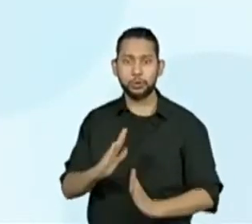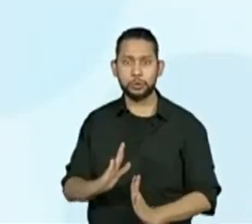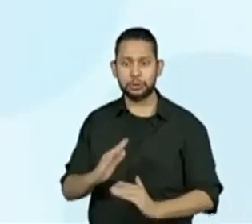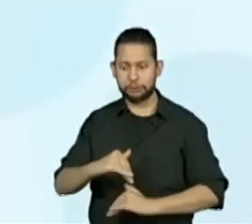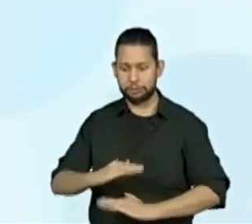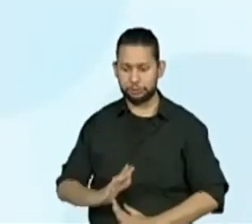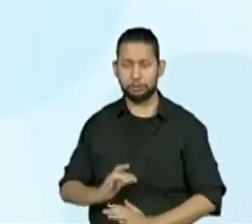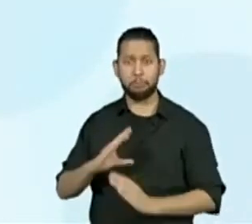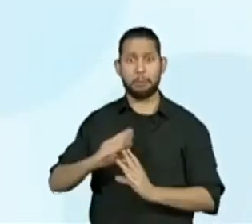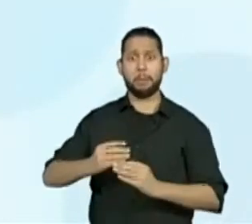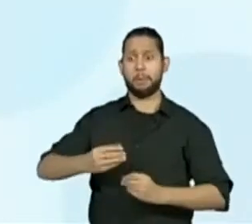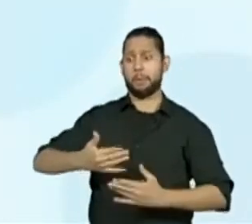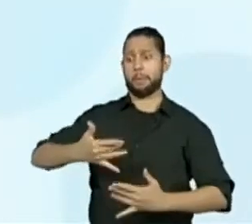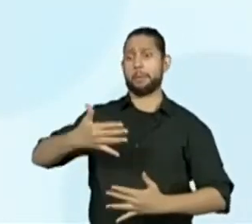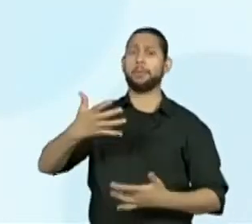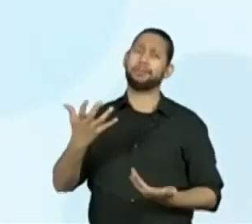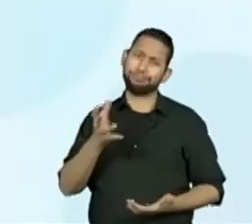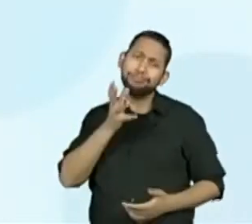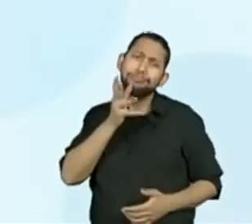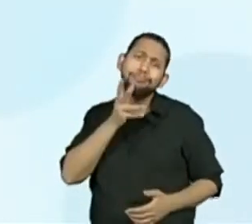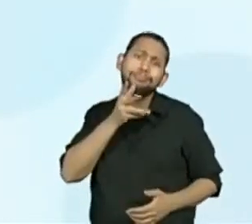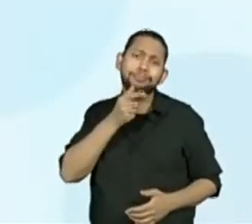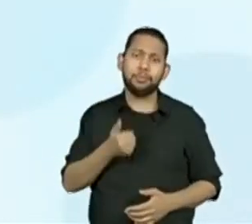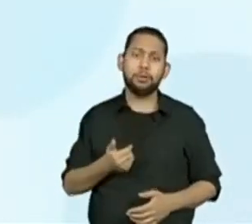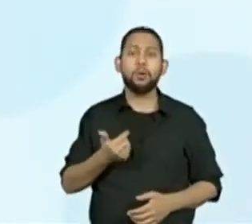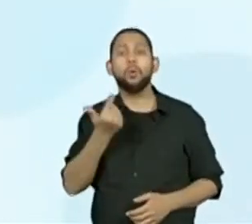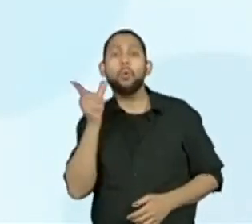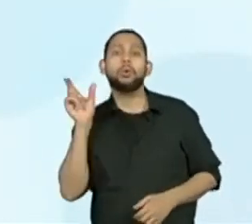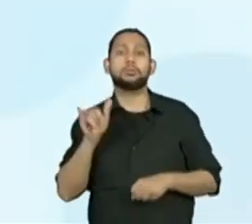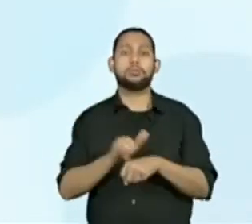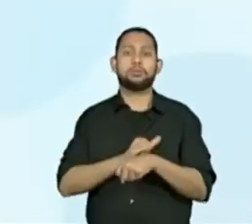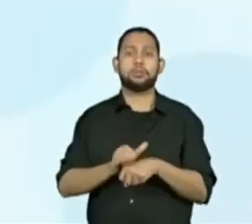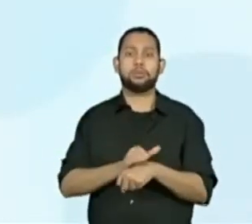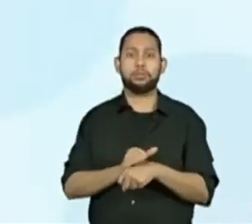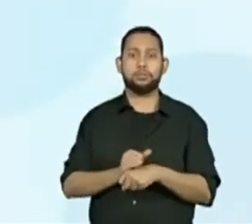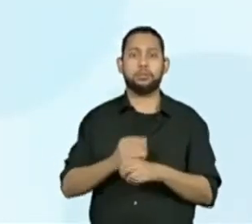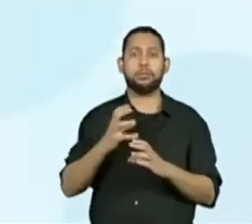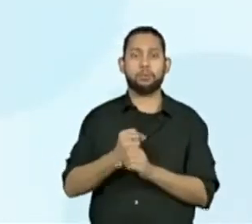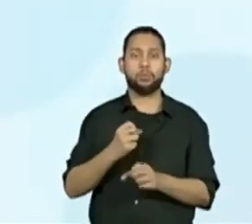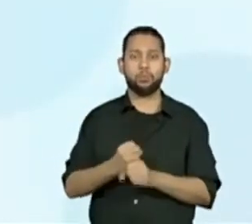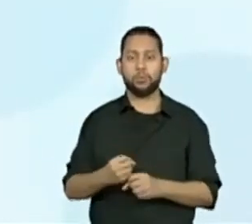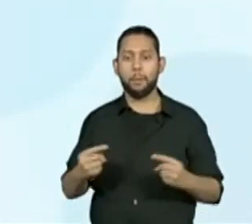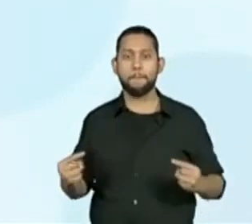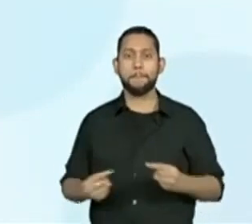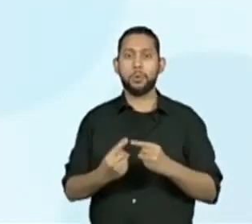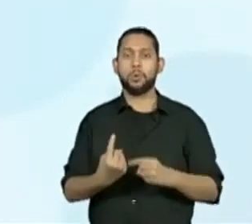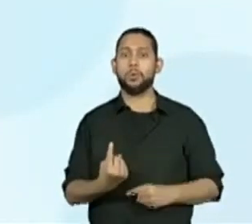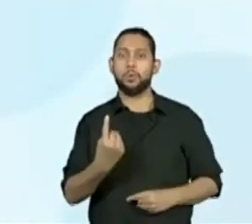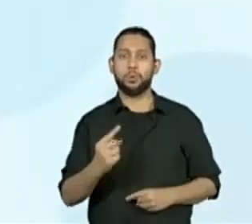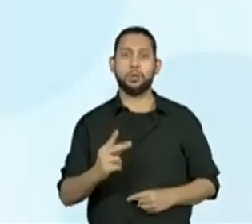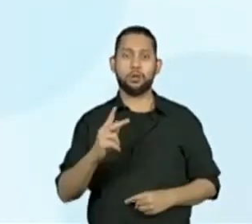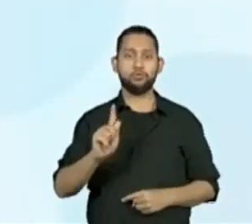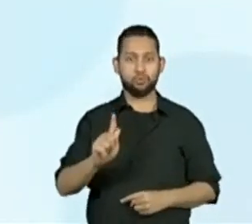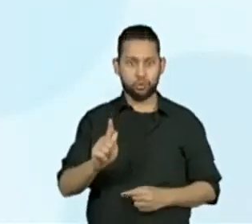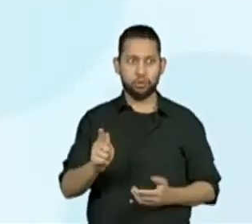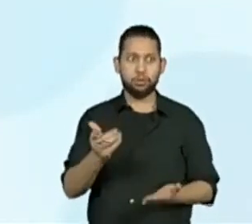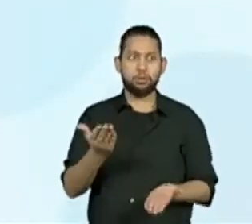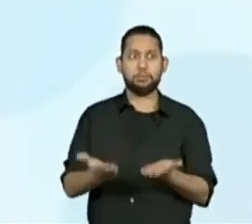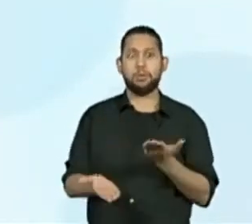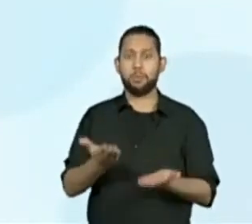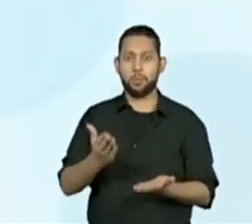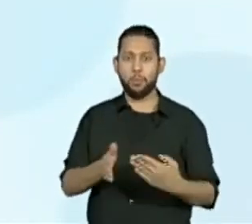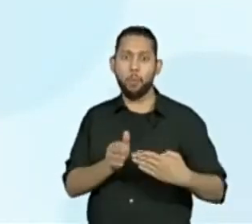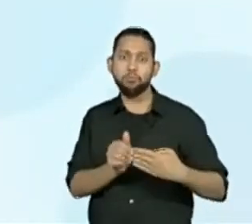saber que outra estratégia a gente pode utilizar para calcular 1 kg de abobrinha